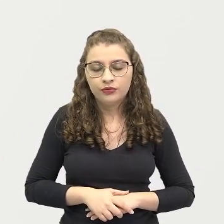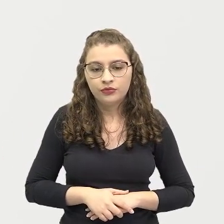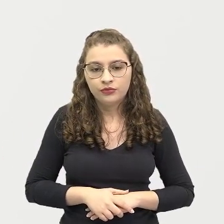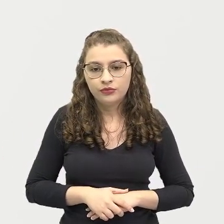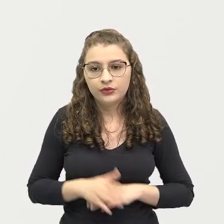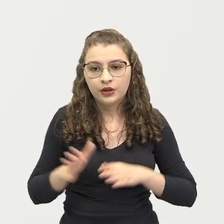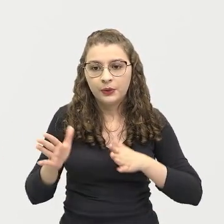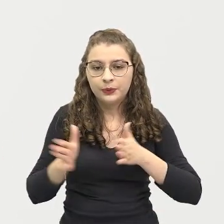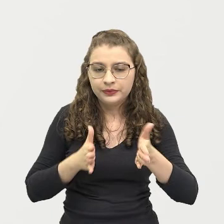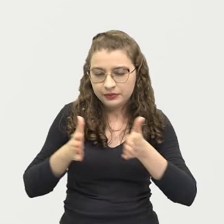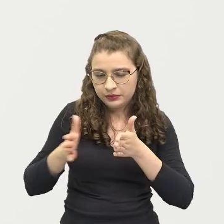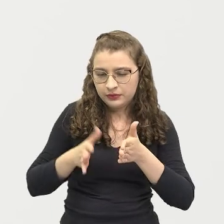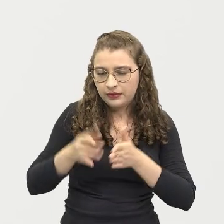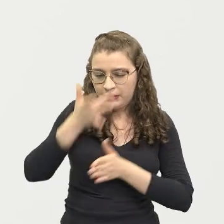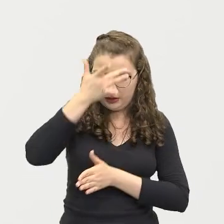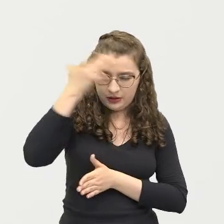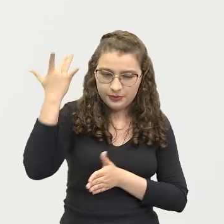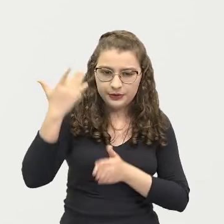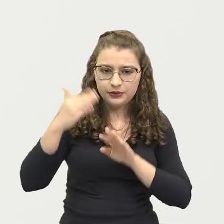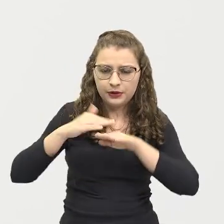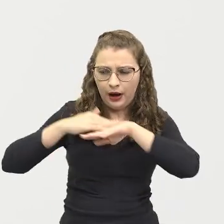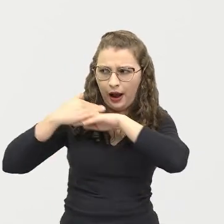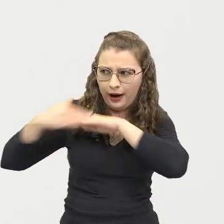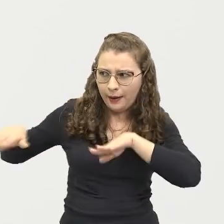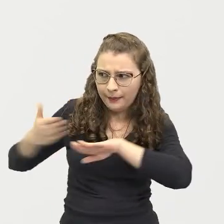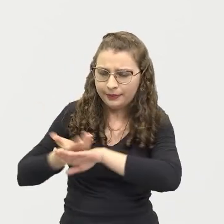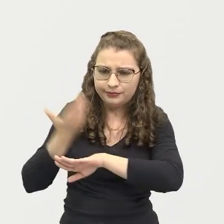artistas quebrarem romperem